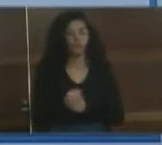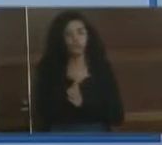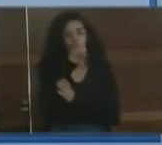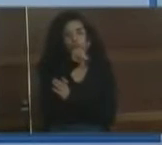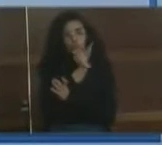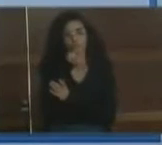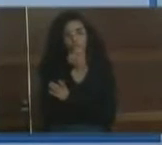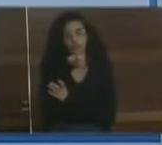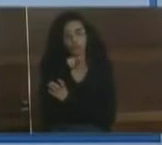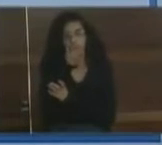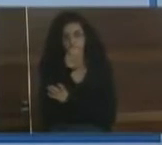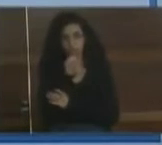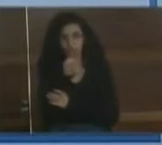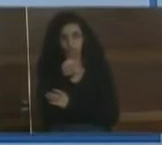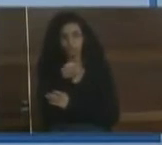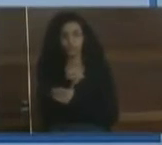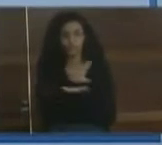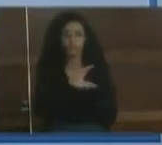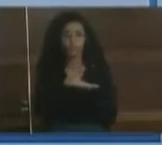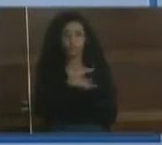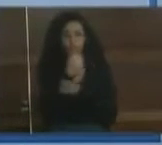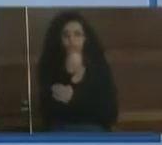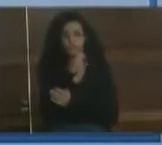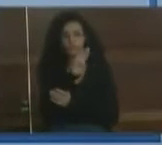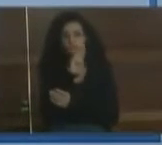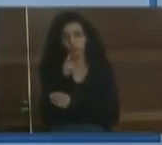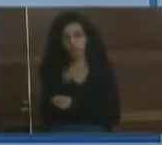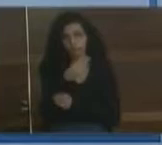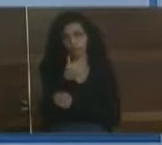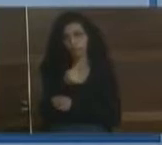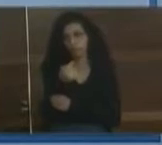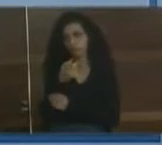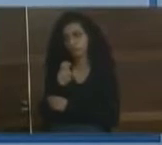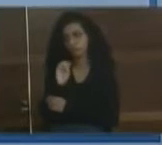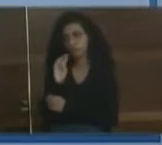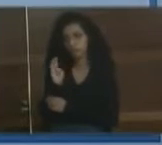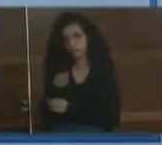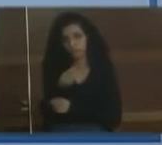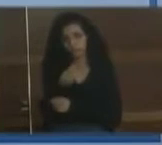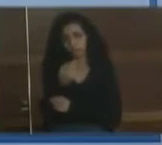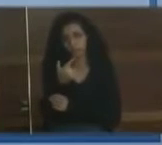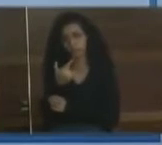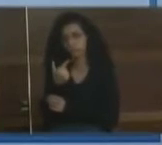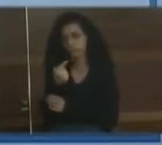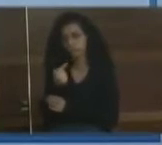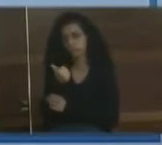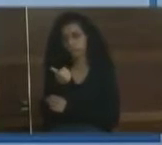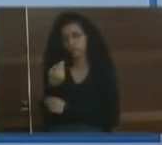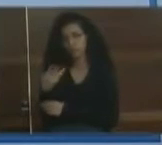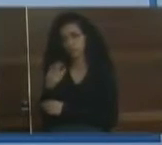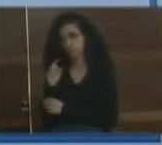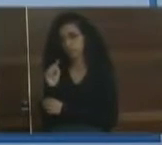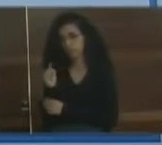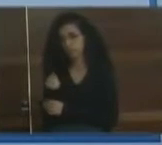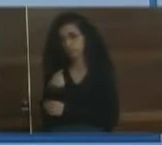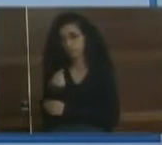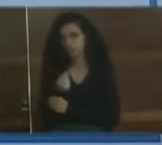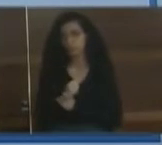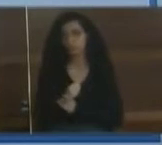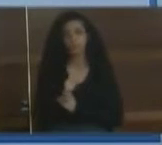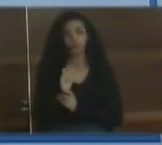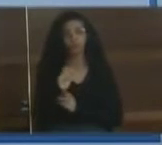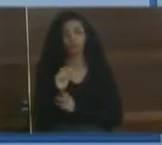correntes despesa orçada atualizada de um bilhão 75 milhões 714 mil reais